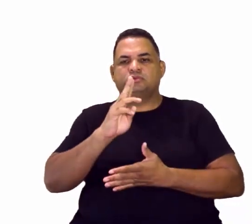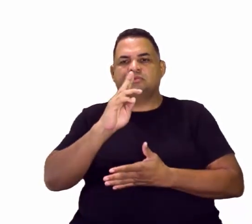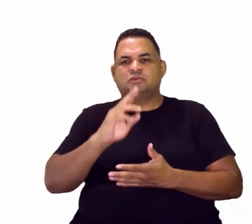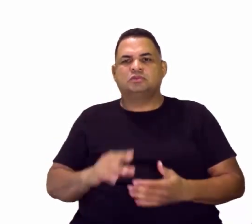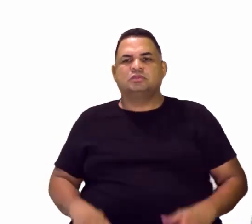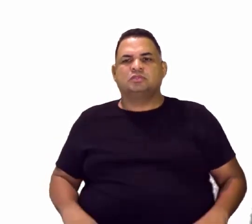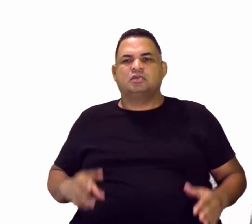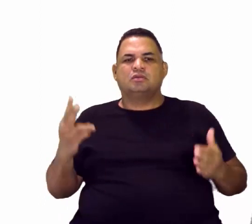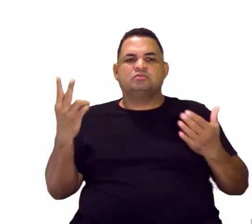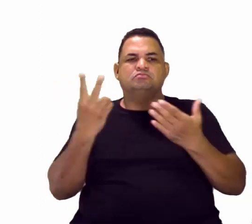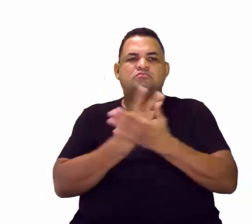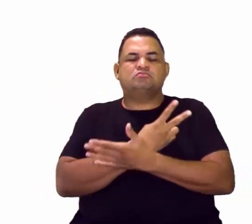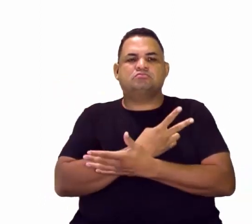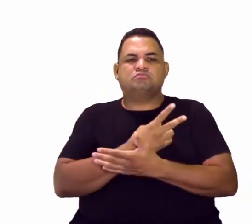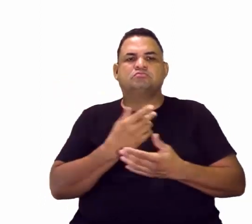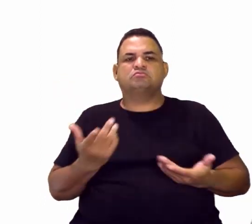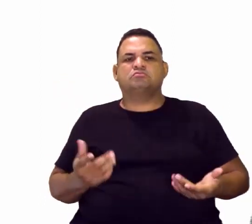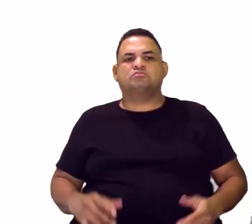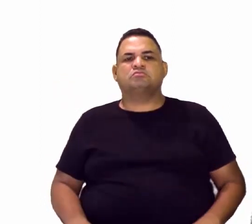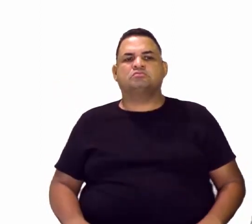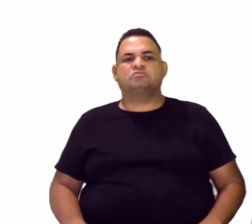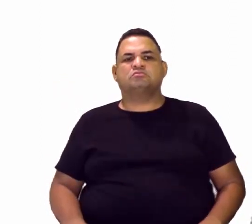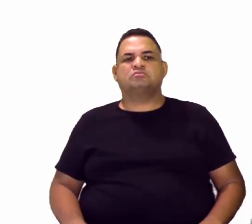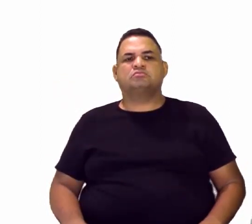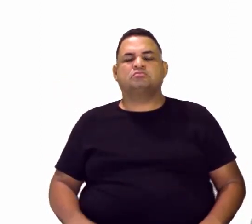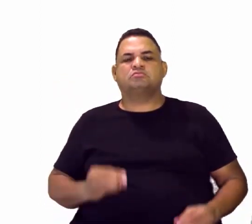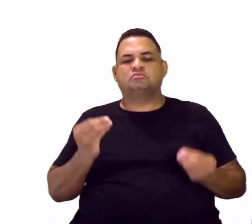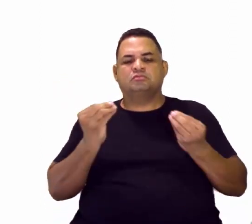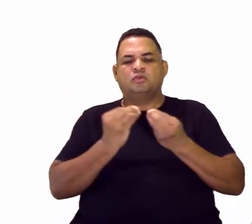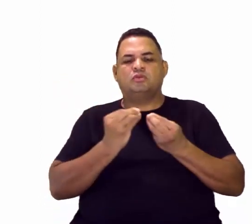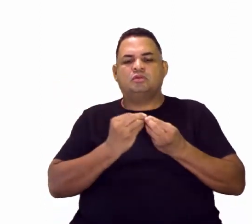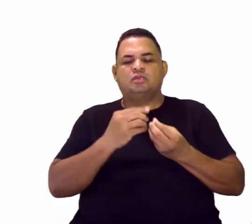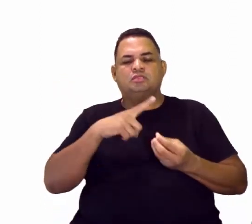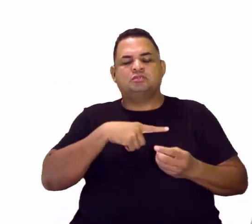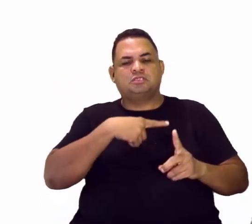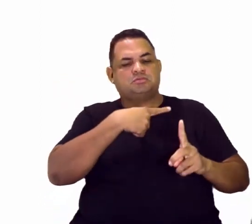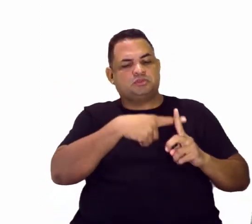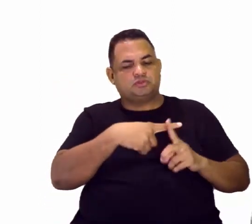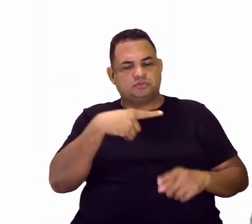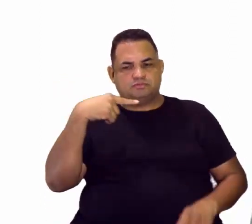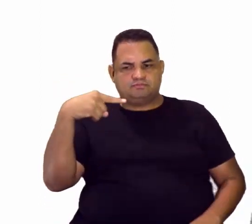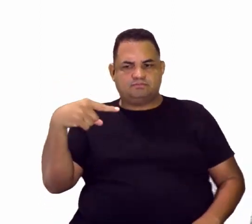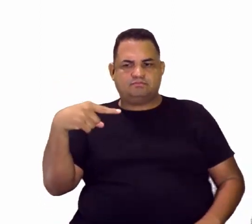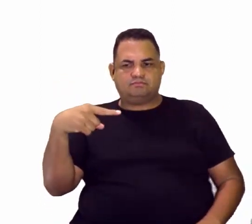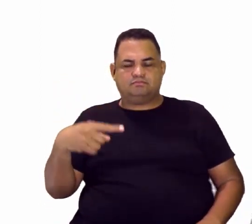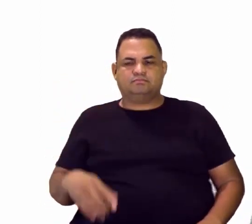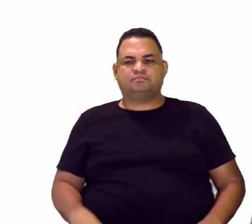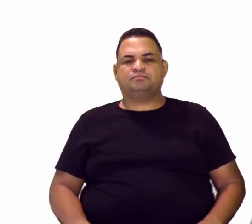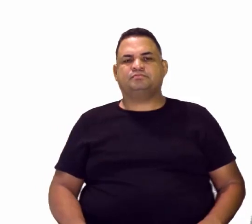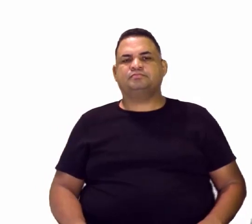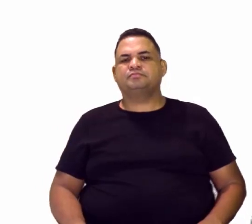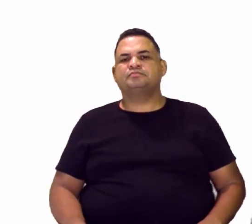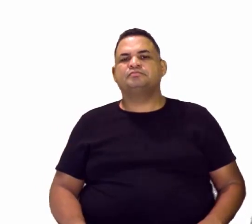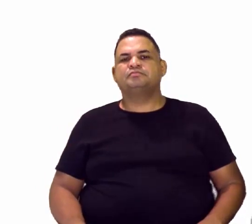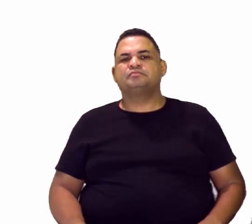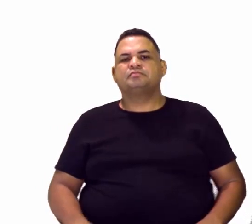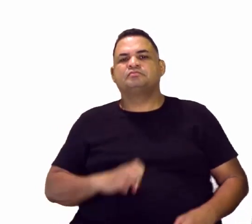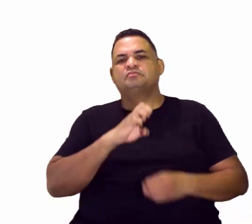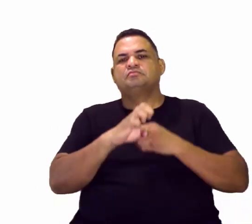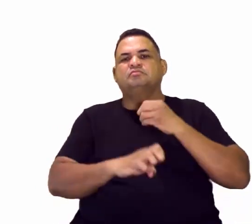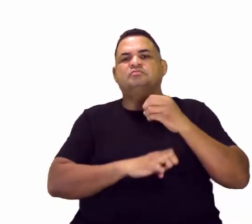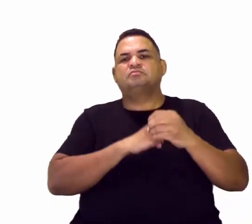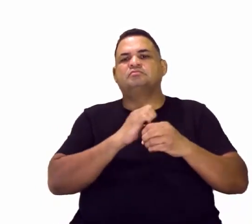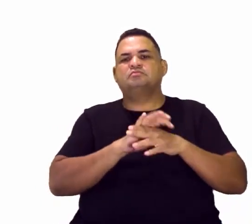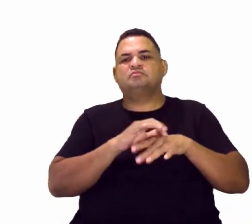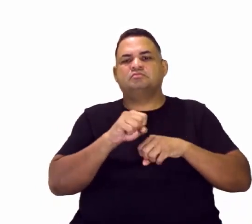sim ocorre somente em moléculas polares, isto é, aquelas em que os